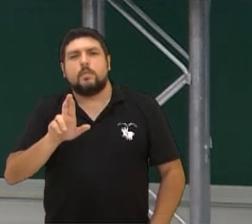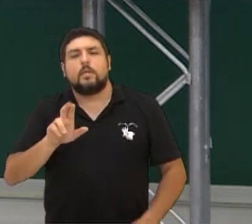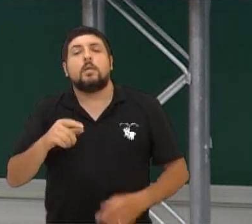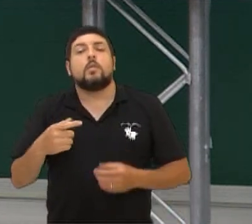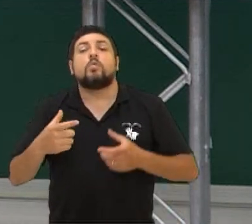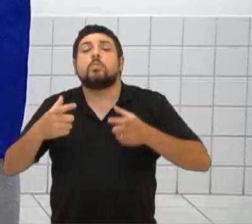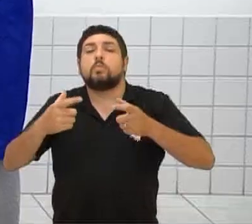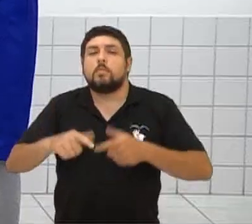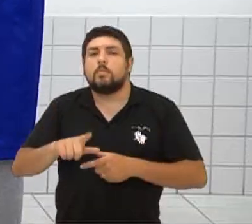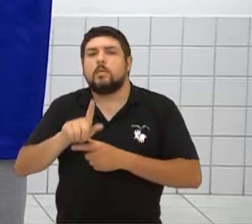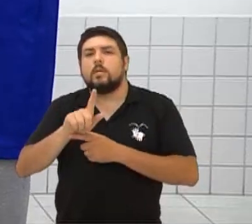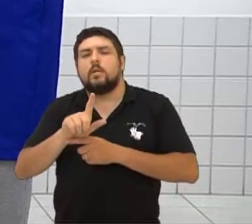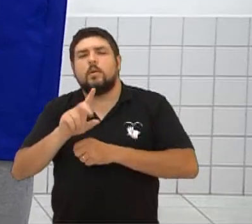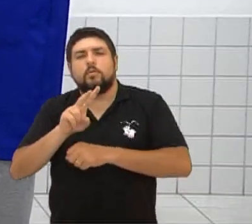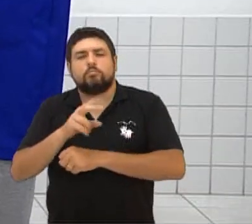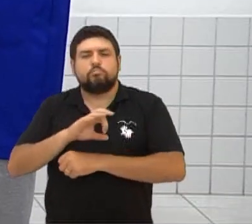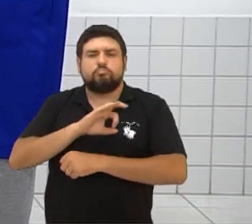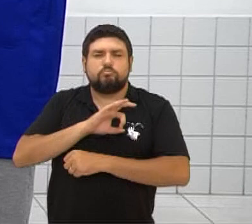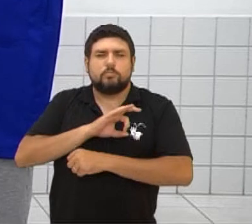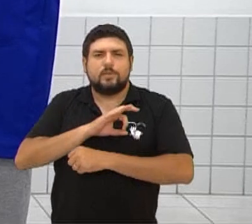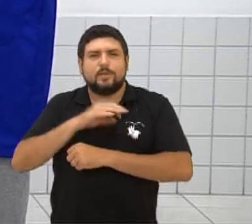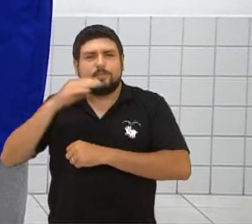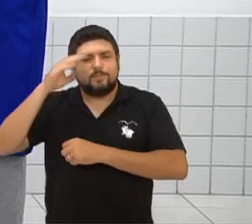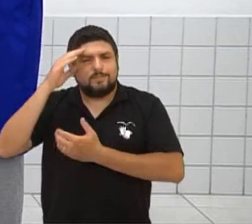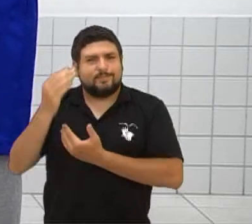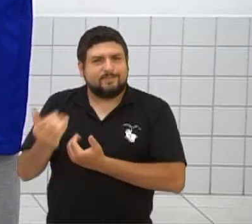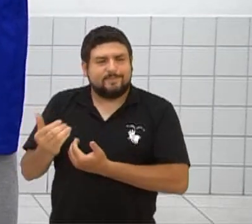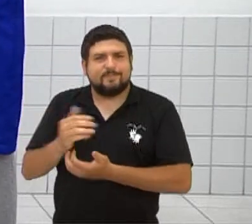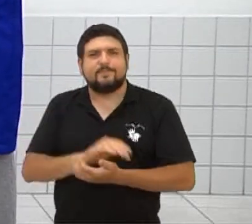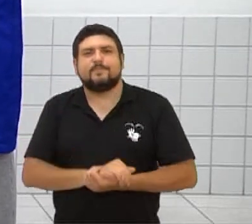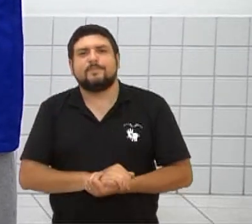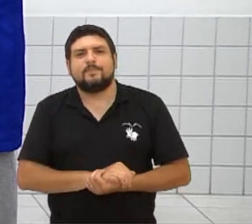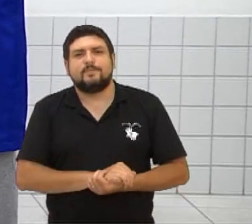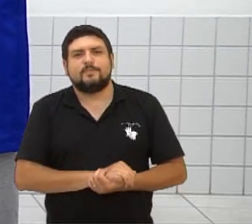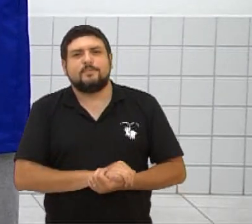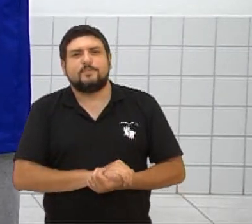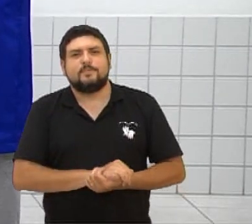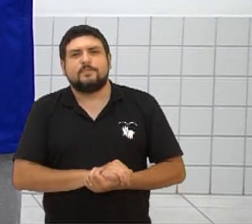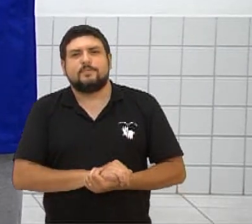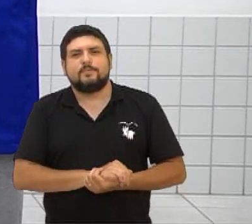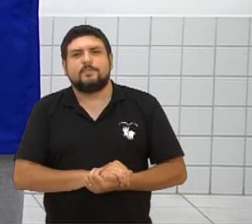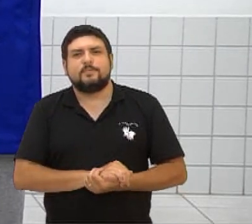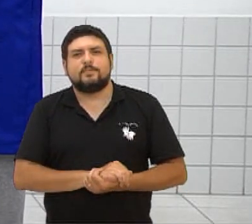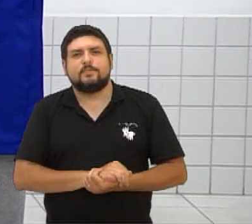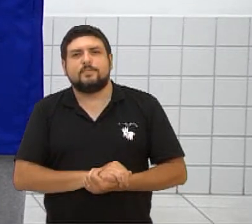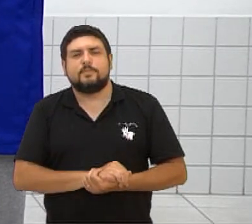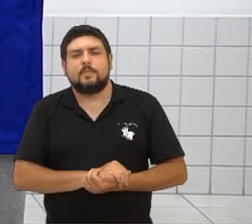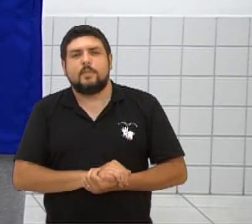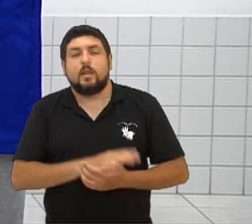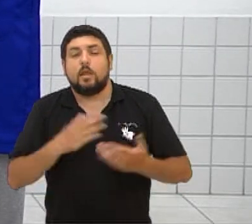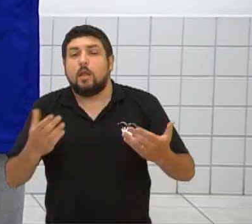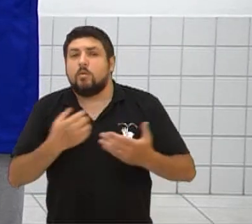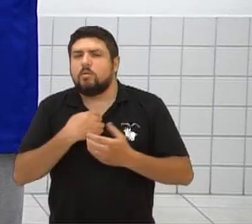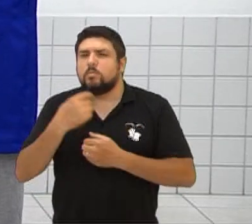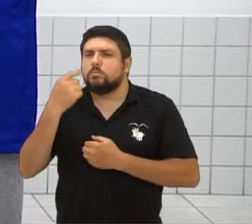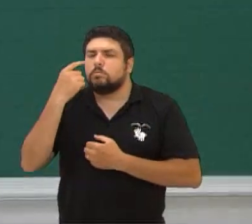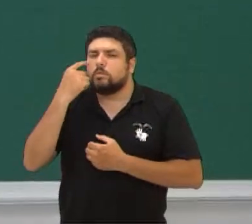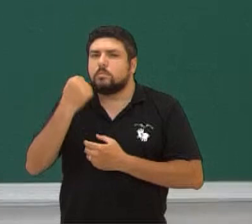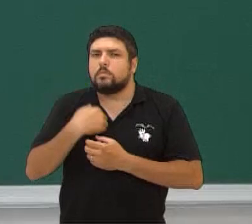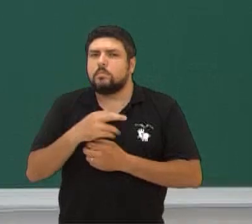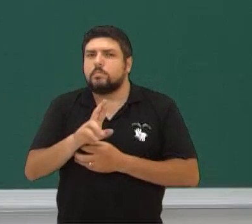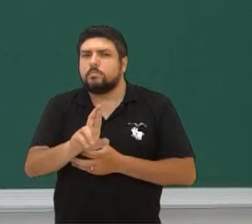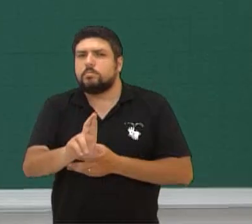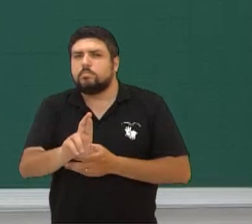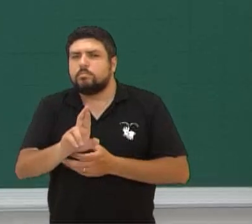Mirim. Muito bem. Então vamos, aí o tempo esgotou e vamos ver aí o resultado. Vamos lá, está saindo